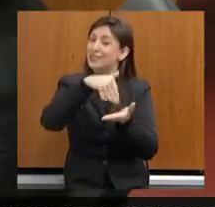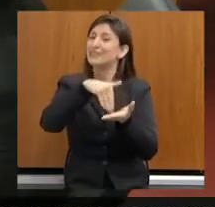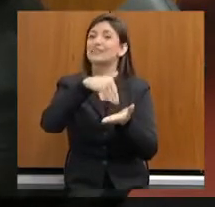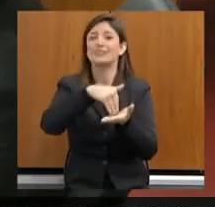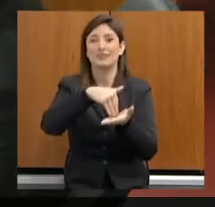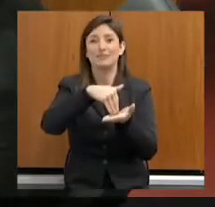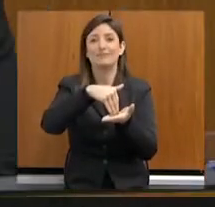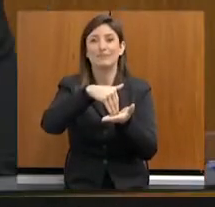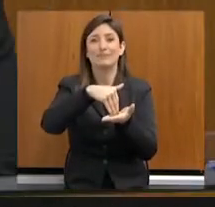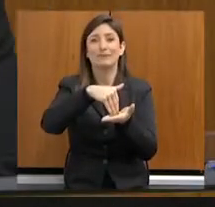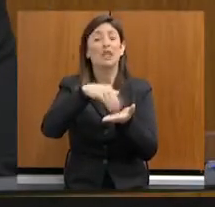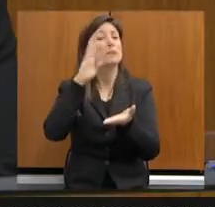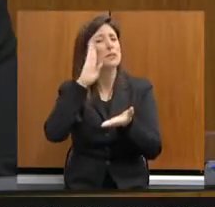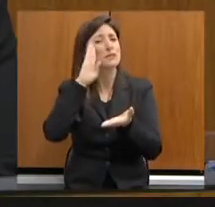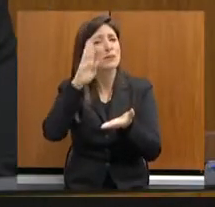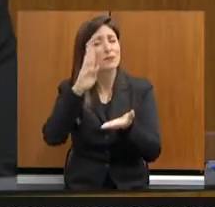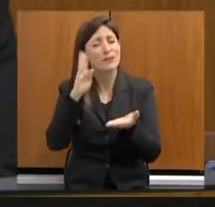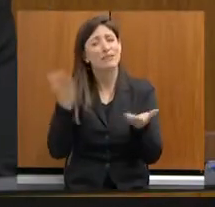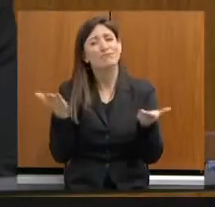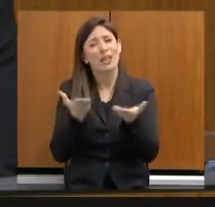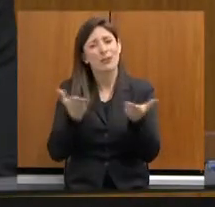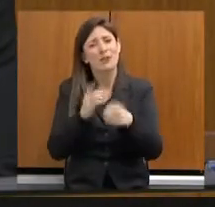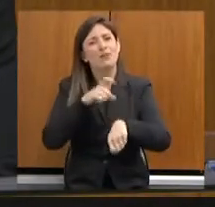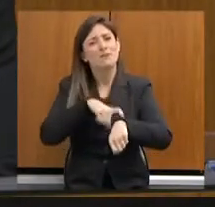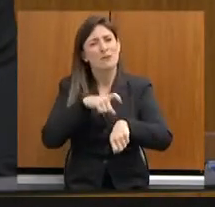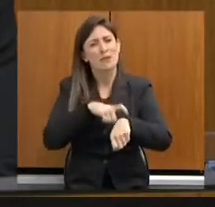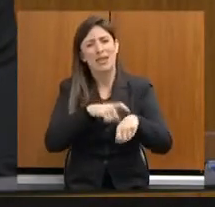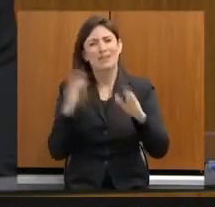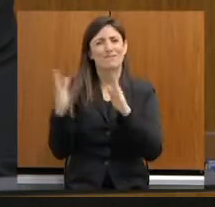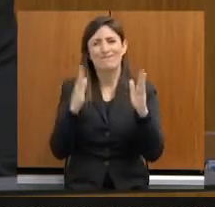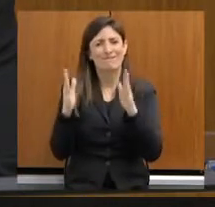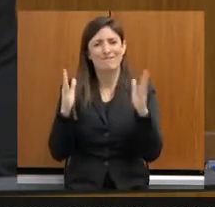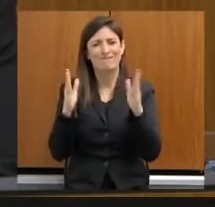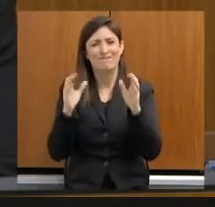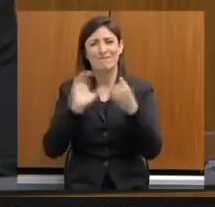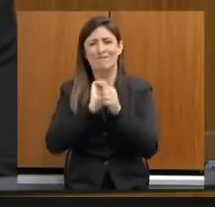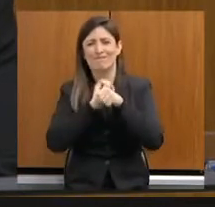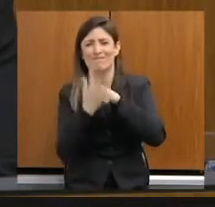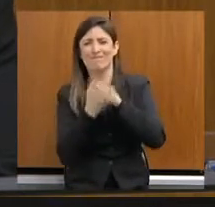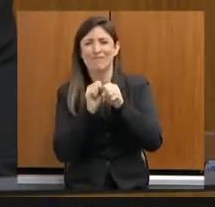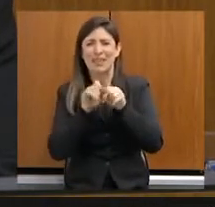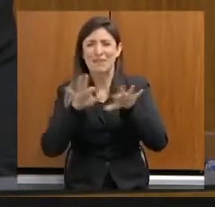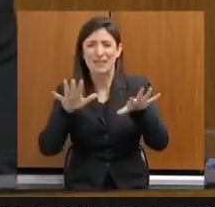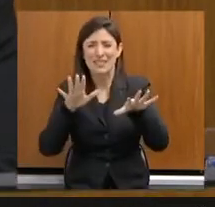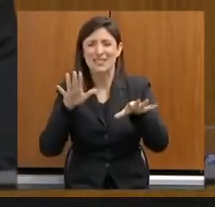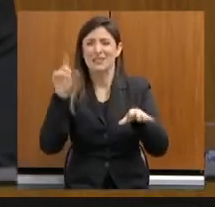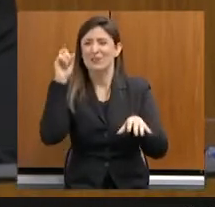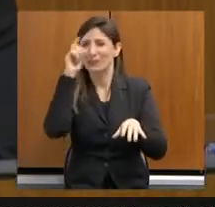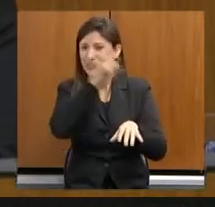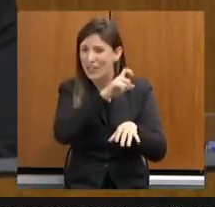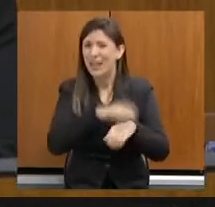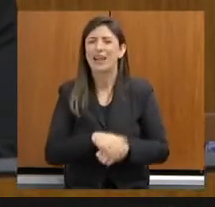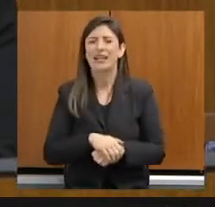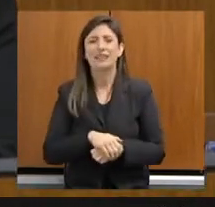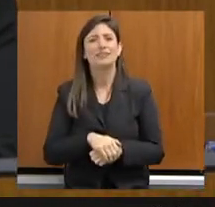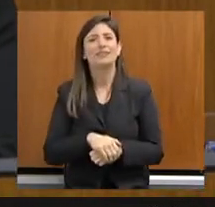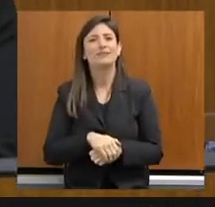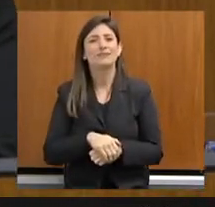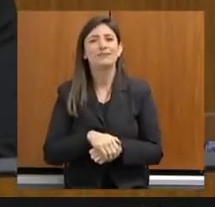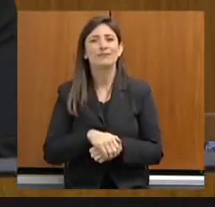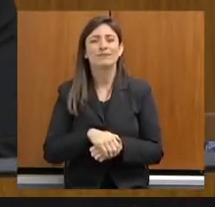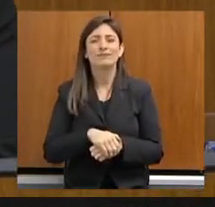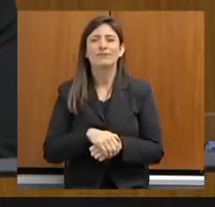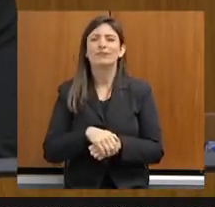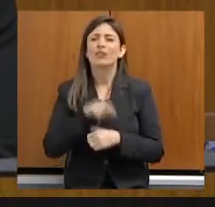principalmente neste momento de dificuldades e de pandemia você nunca se furtou né